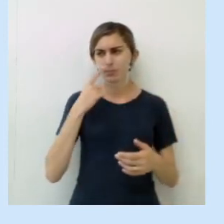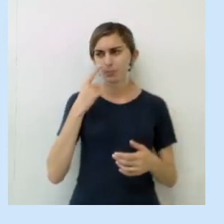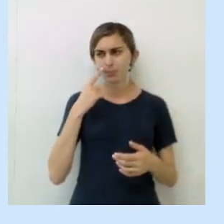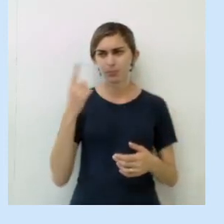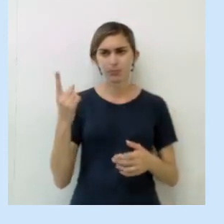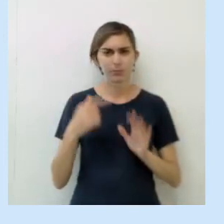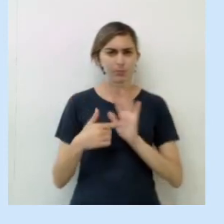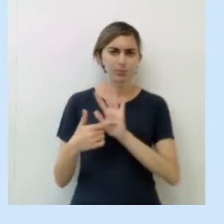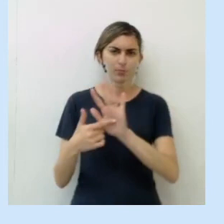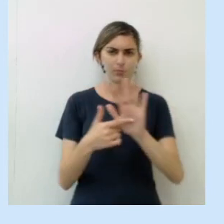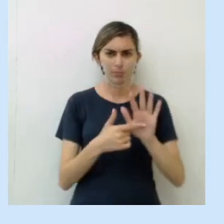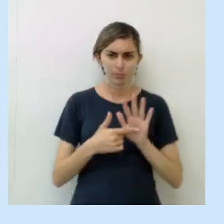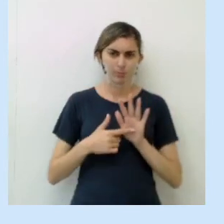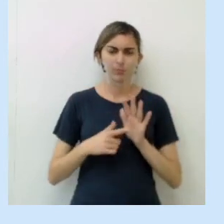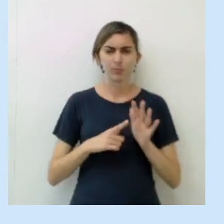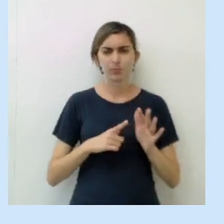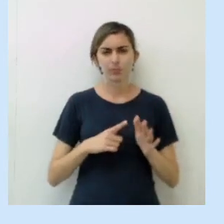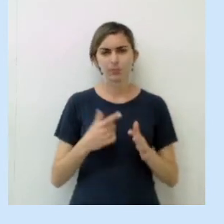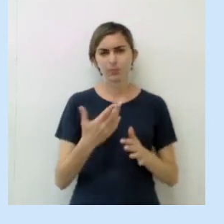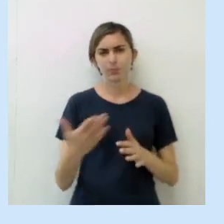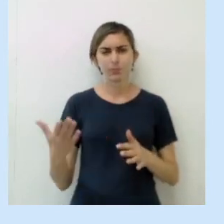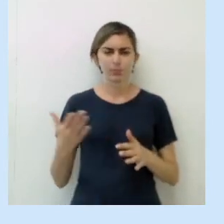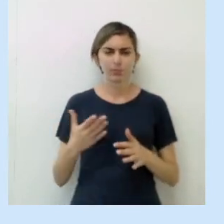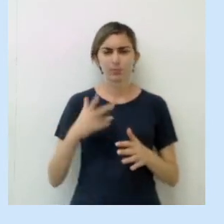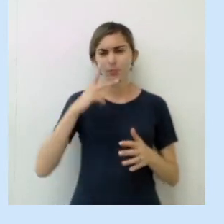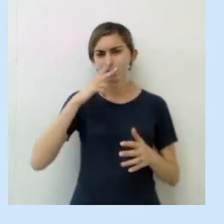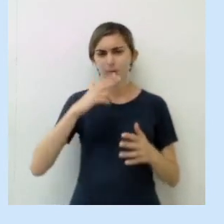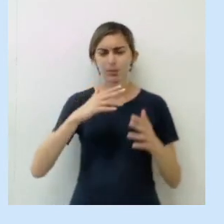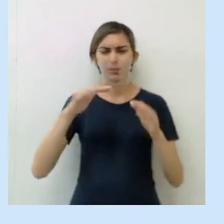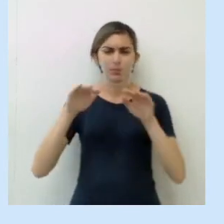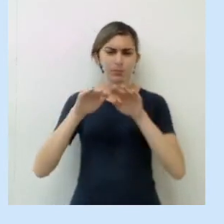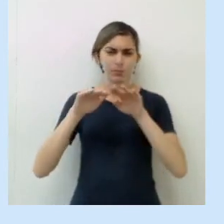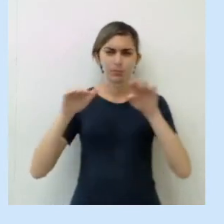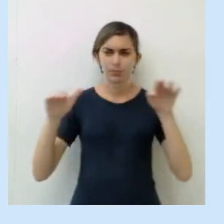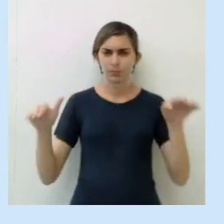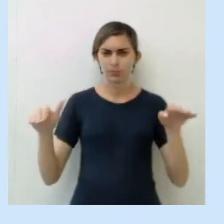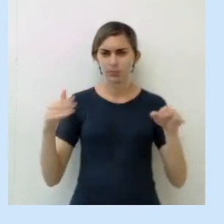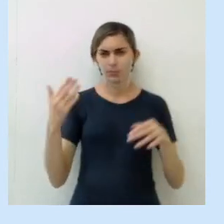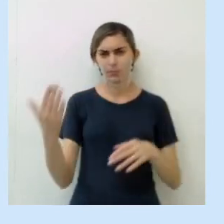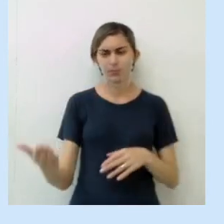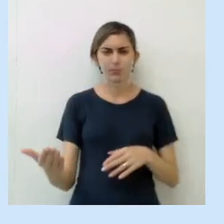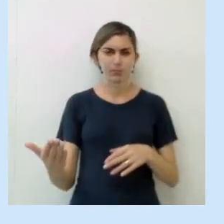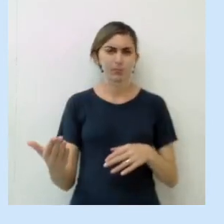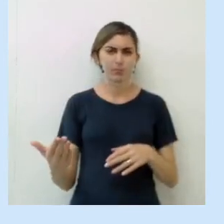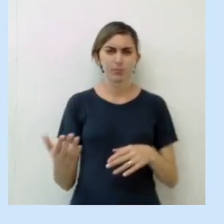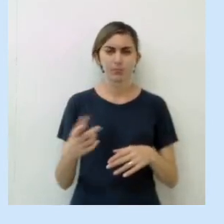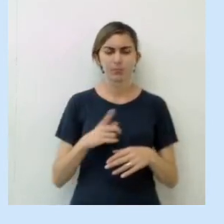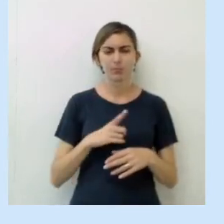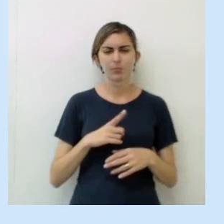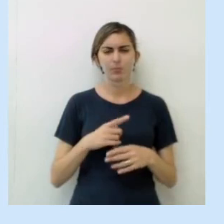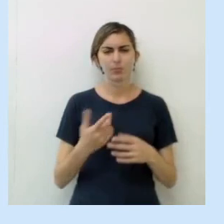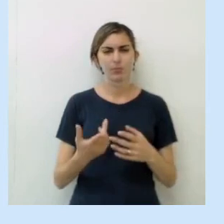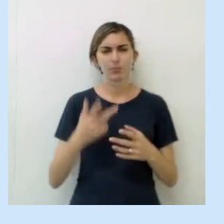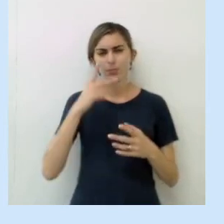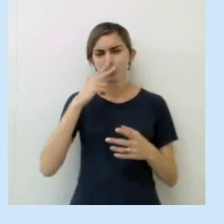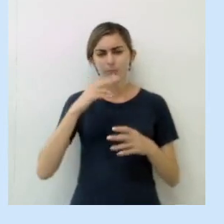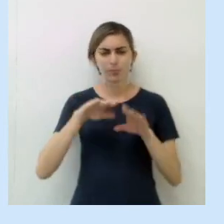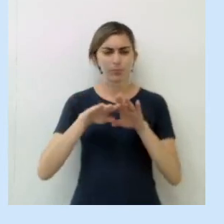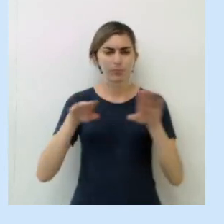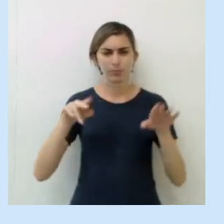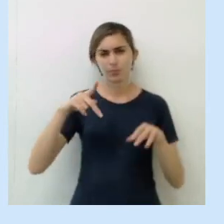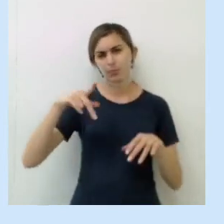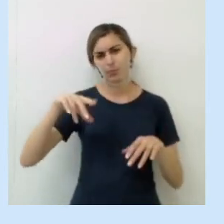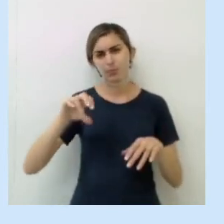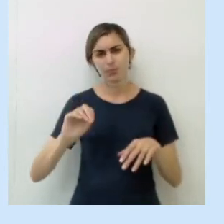mostrei aqui, ó? Nesse caso, eles estão no mesmo plano, ó. Aqui e aqui. Eles estão no mesmo